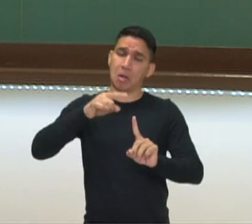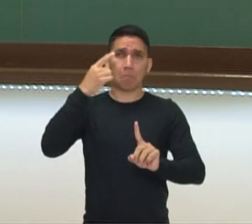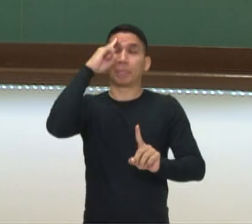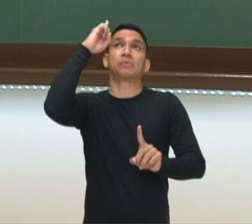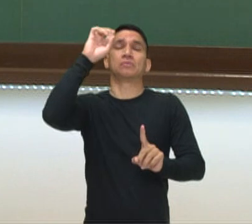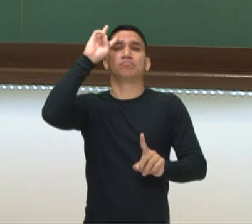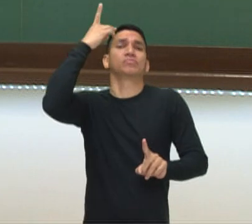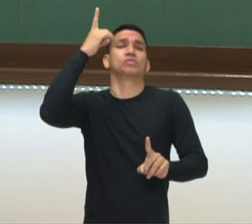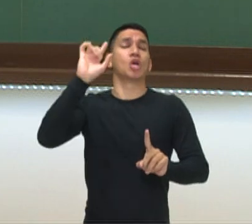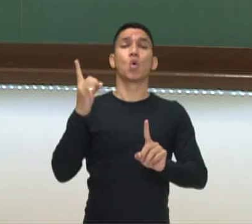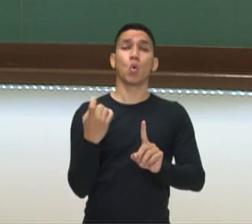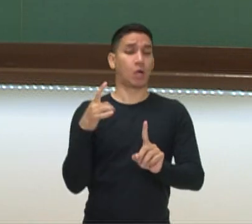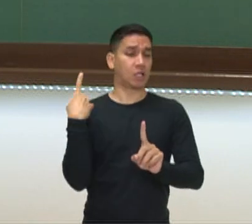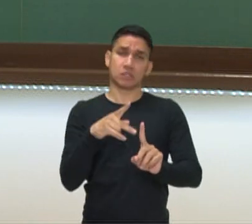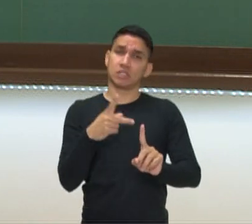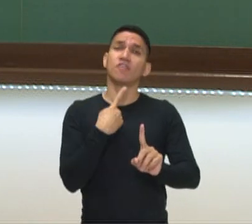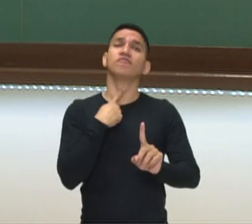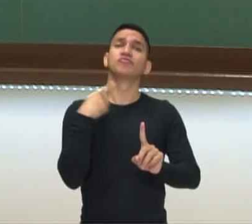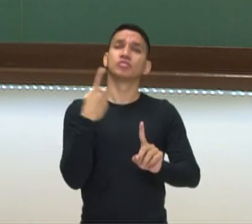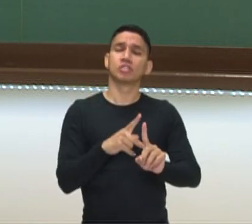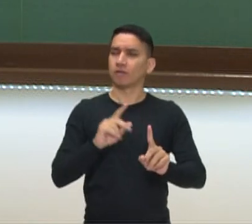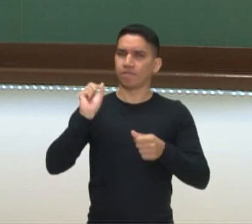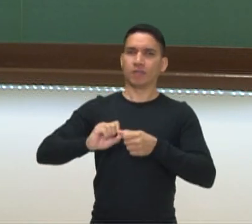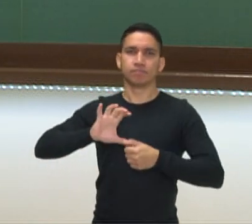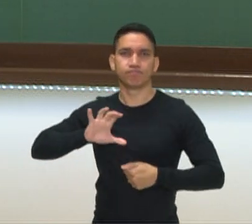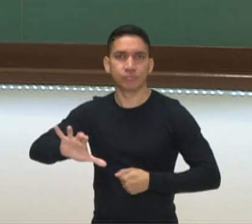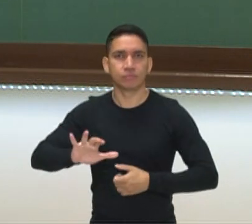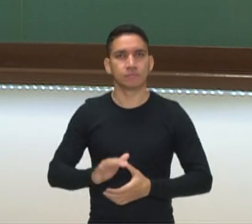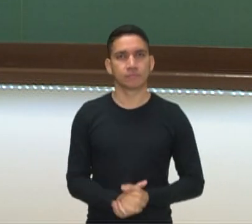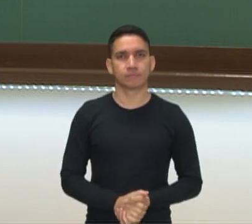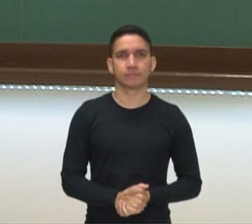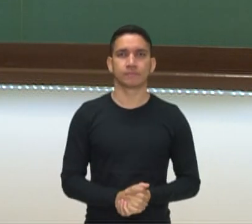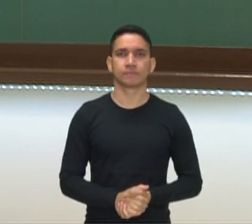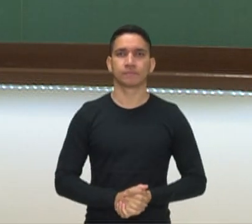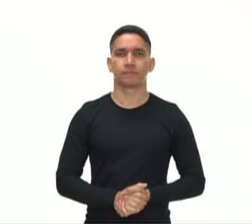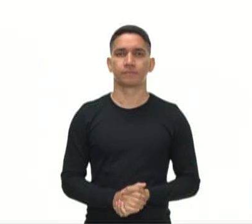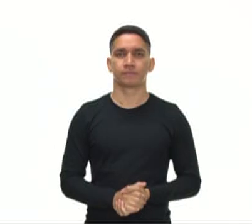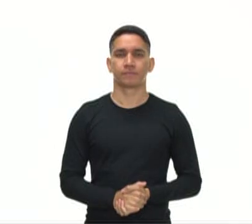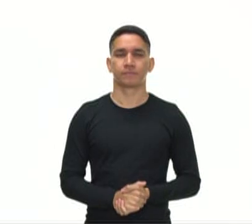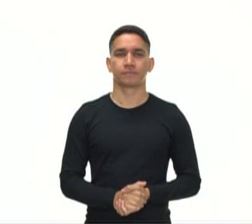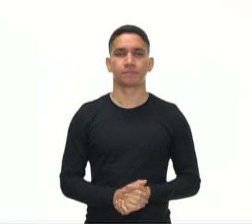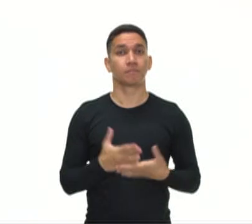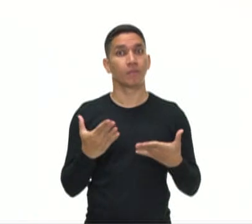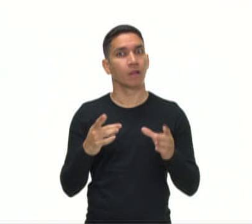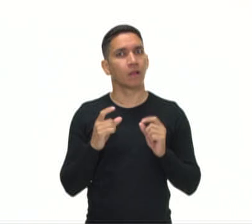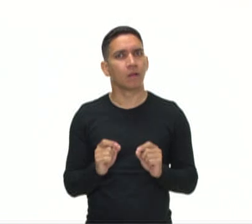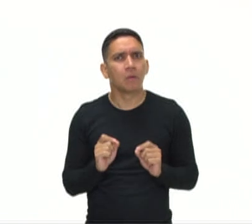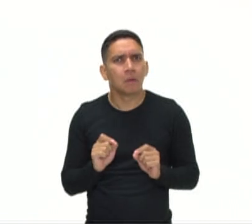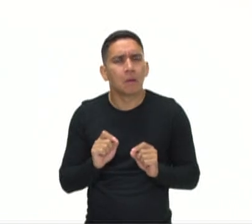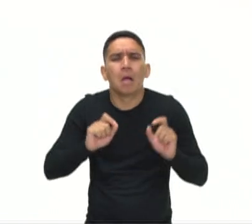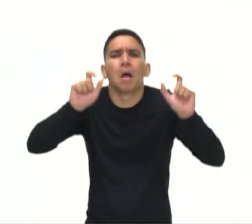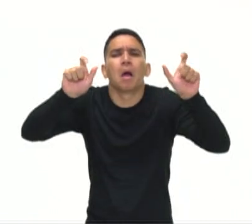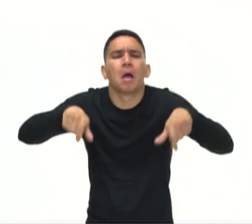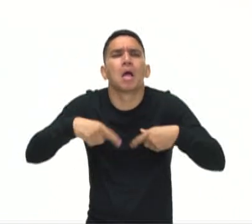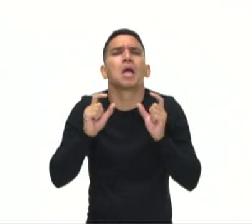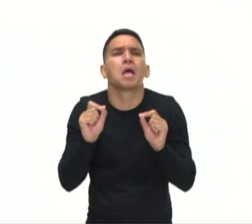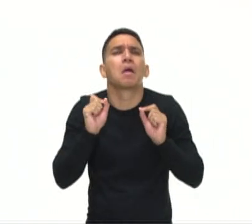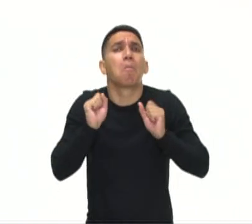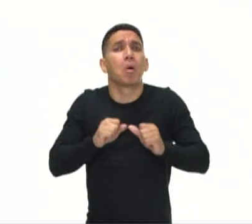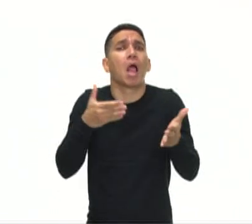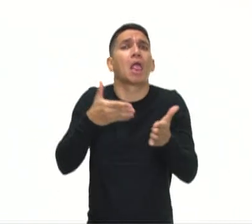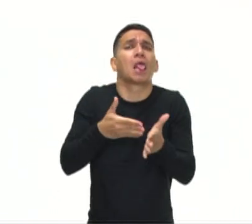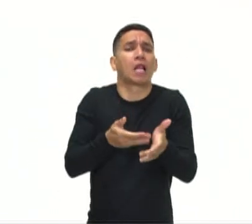dependia única e exclusivamente da vontade dele, tá? Mas quem podia limitar o poder do